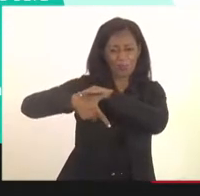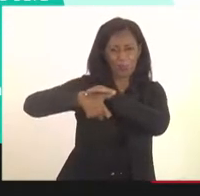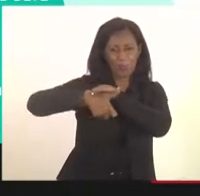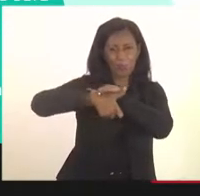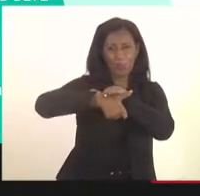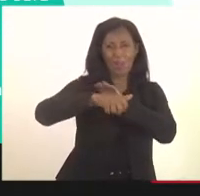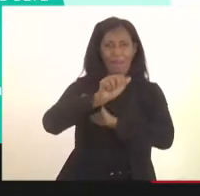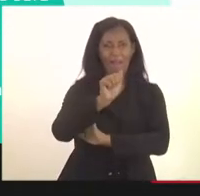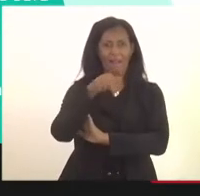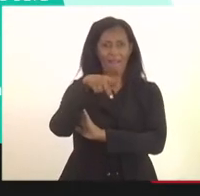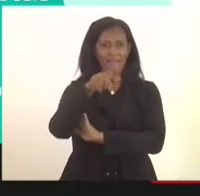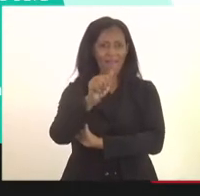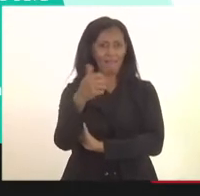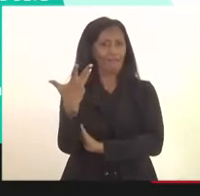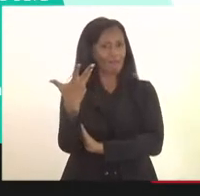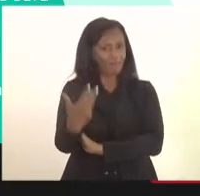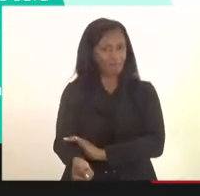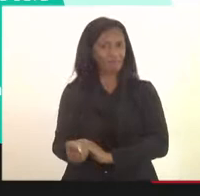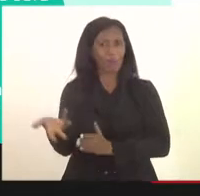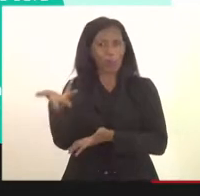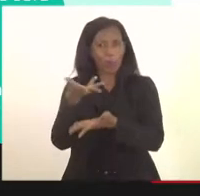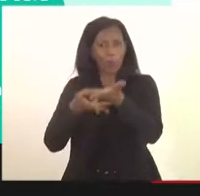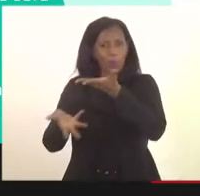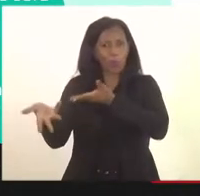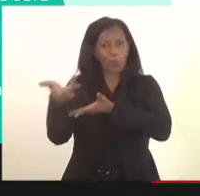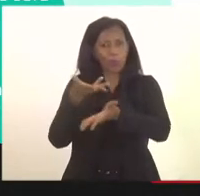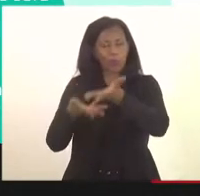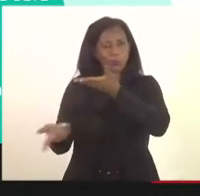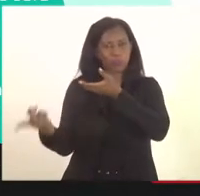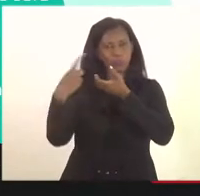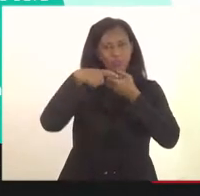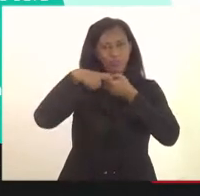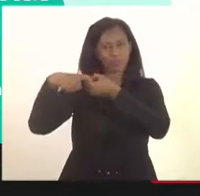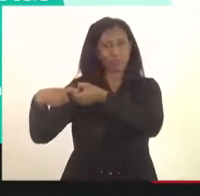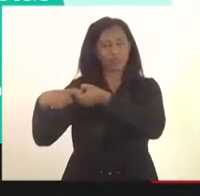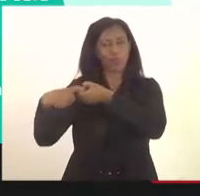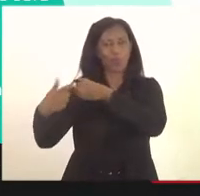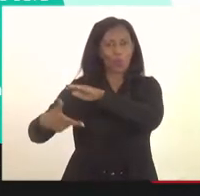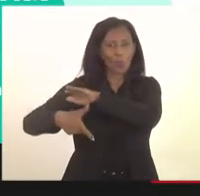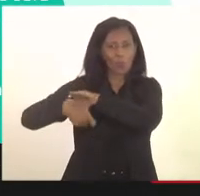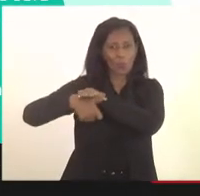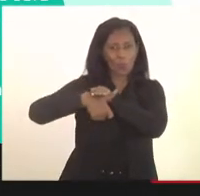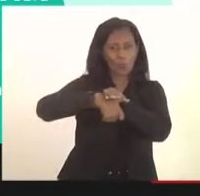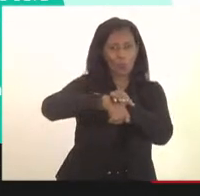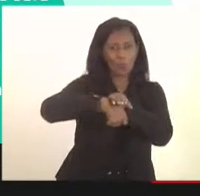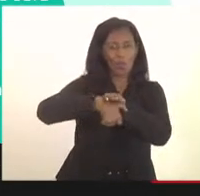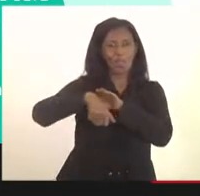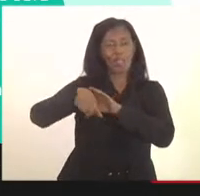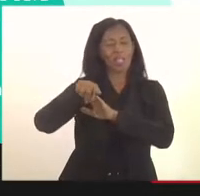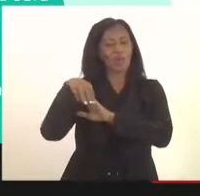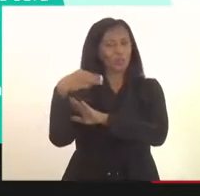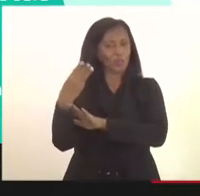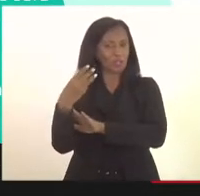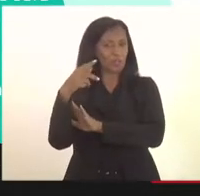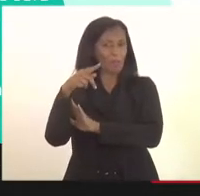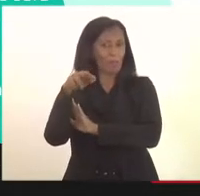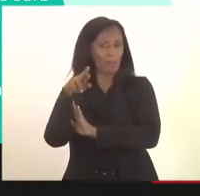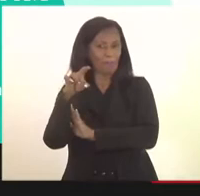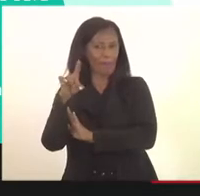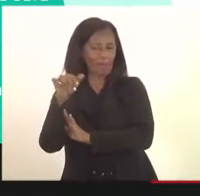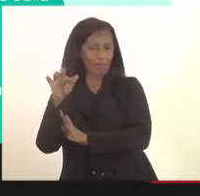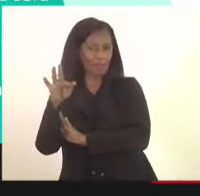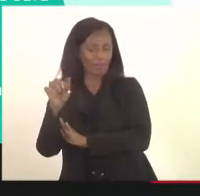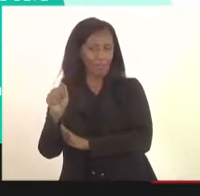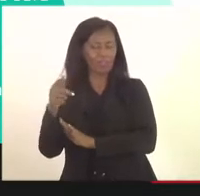aprovou a cessão. Nós nos tornamos parceiros no campo de Tartaruga Verde e Módulo 3 Espadarte, que é operado